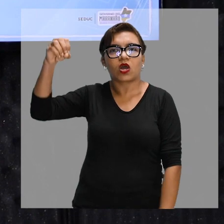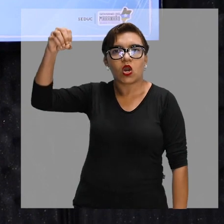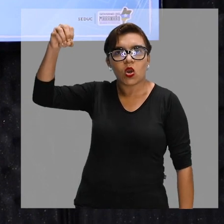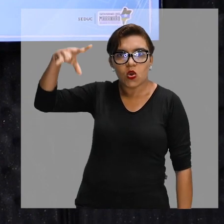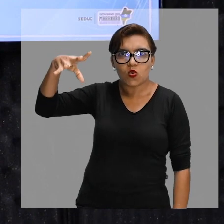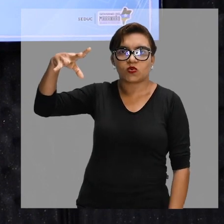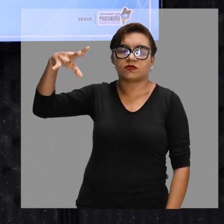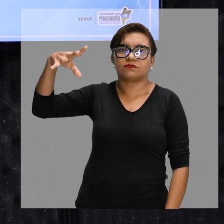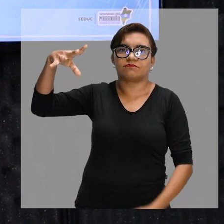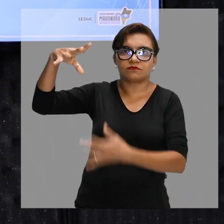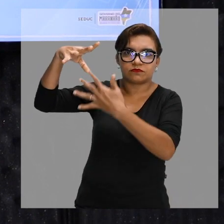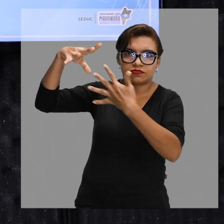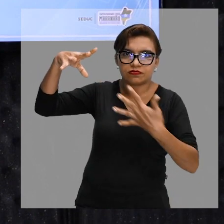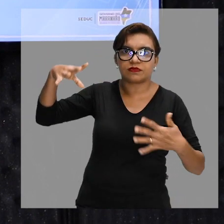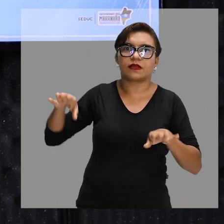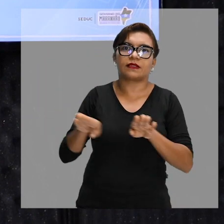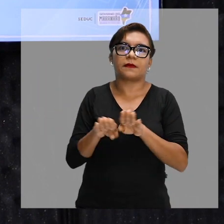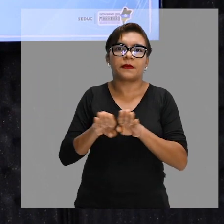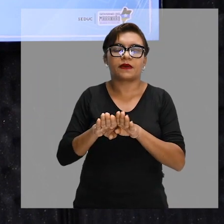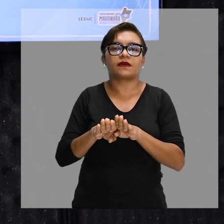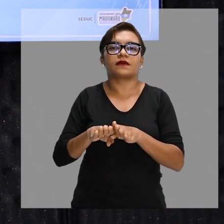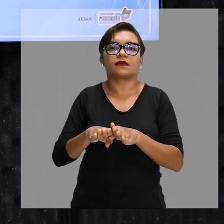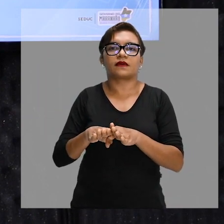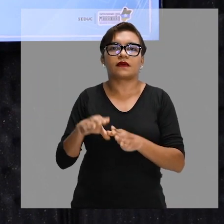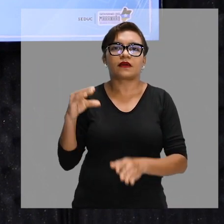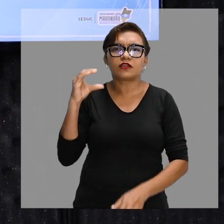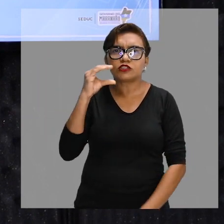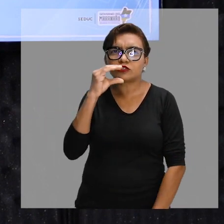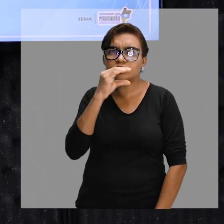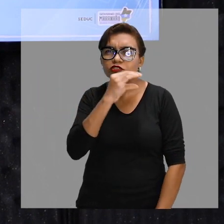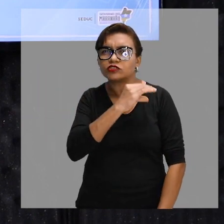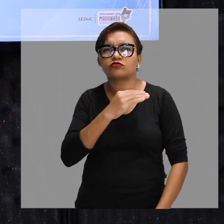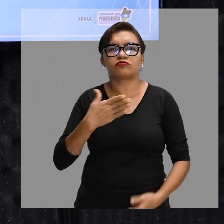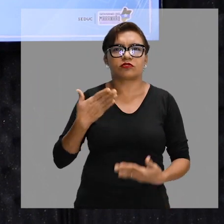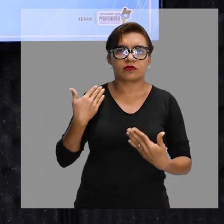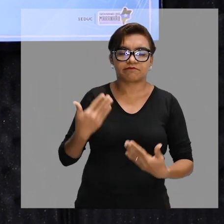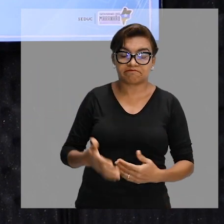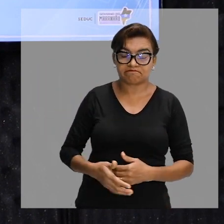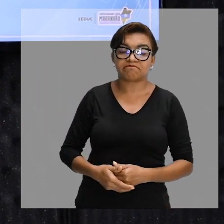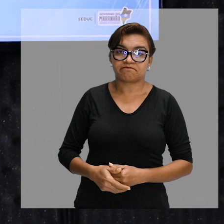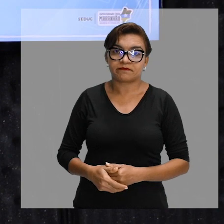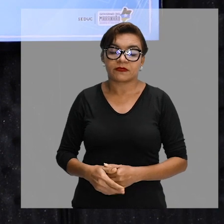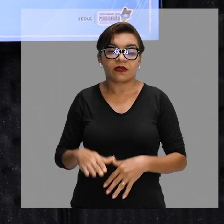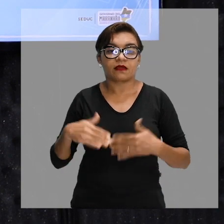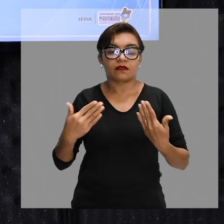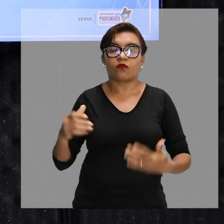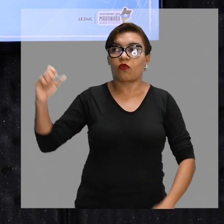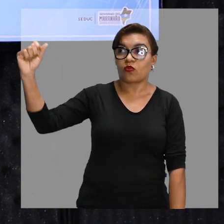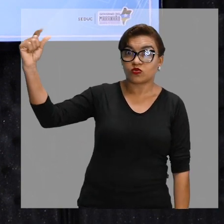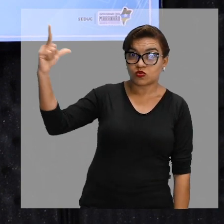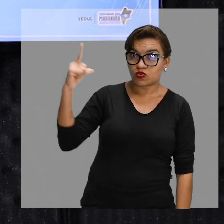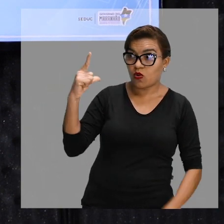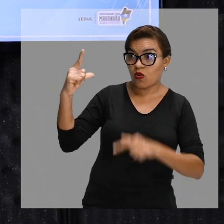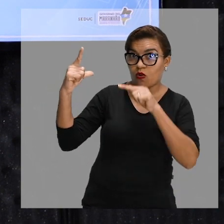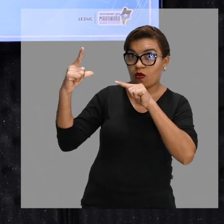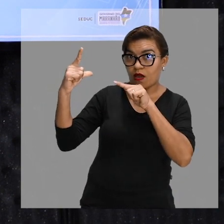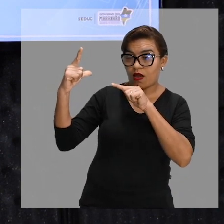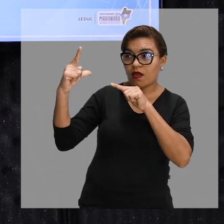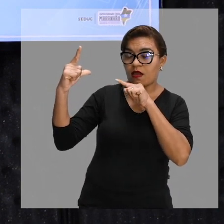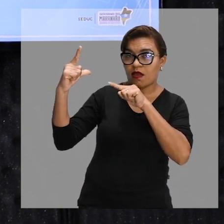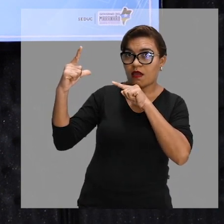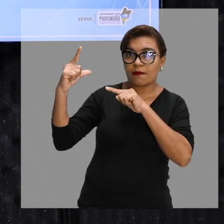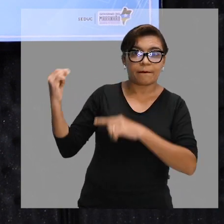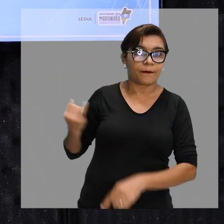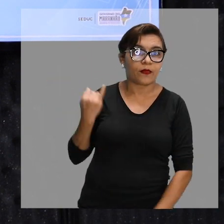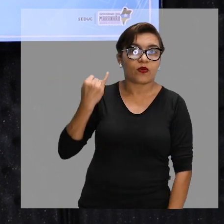informação em forma de luz e calor. Nós somos muito dependentes dessa informação. Então, o nosso astro maior, do nosso sistema